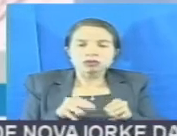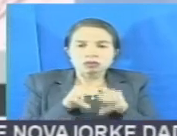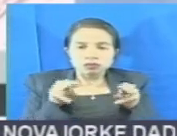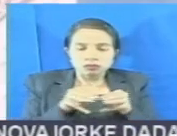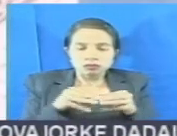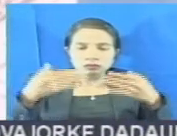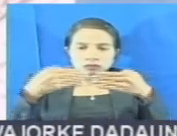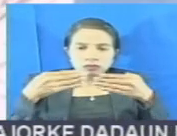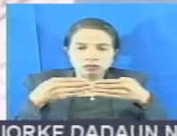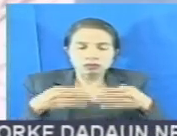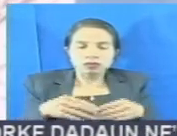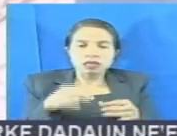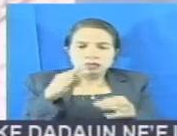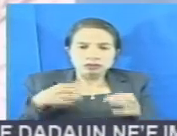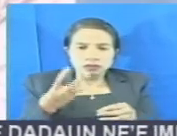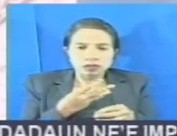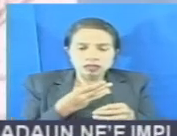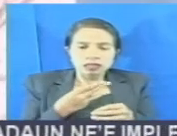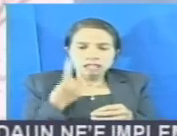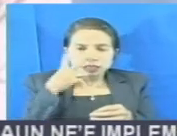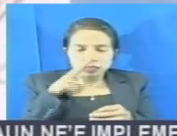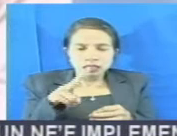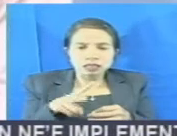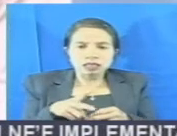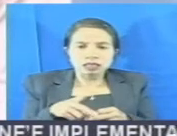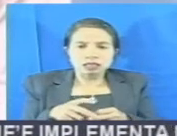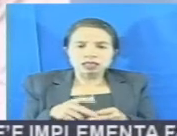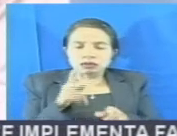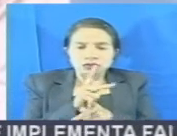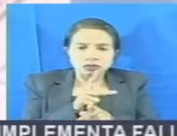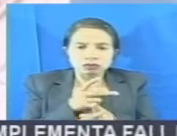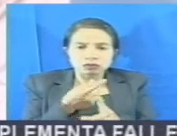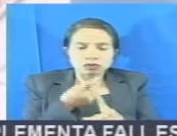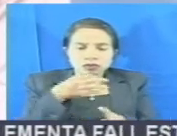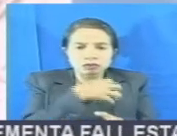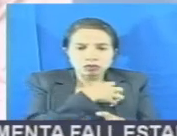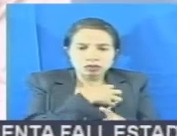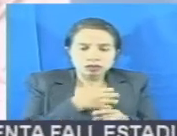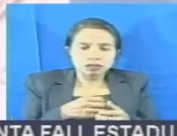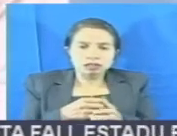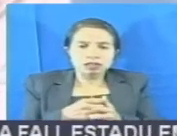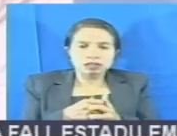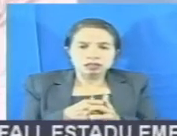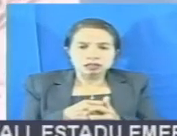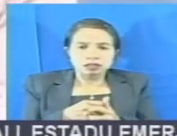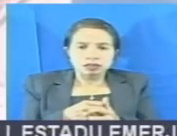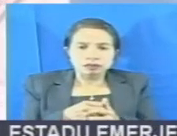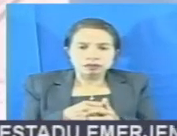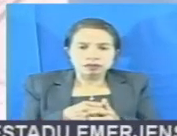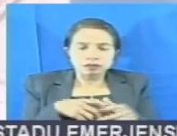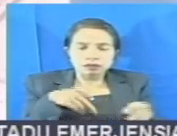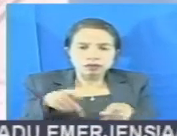dele também Roma e itare com essa esse terminal também controla os polícia então passageiros la